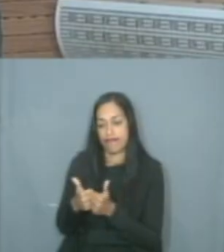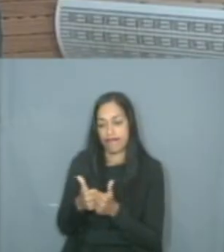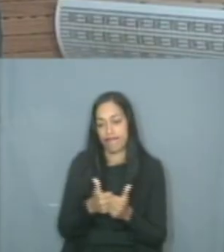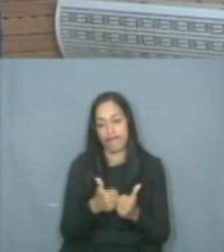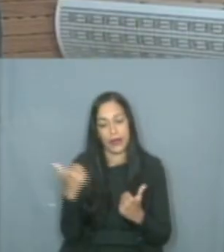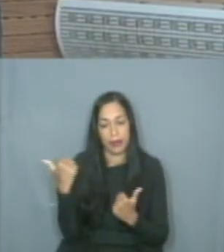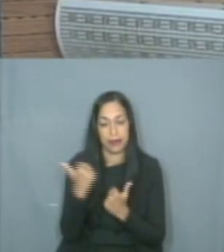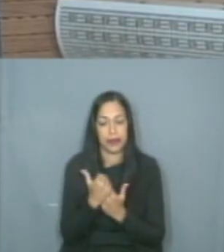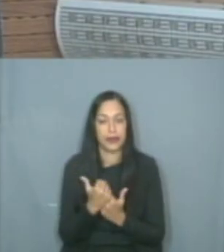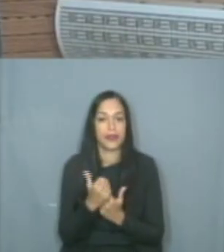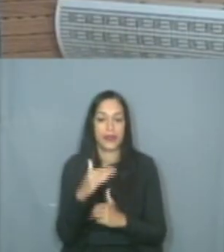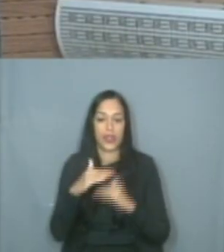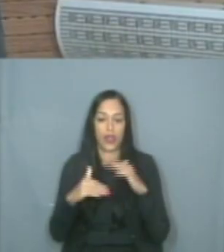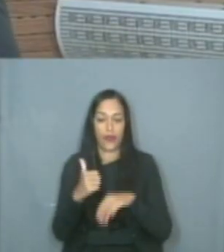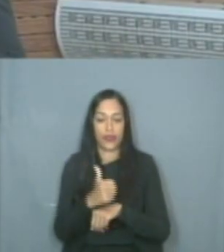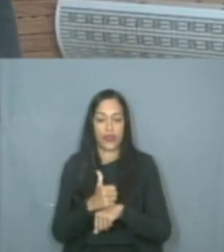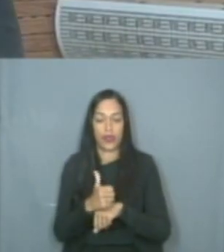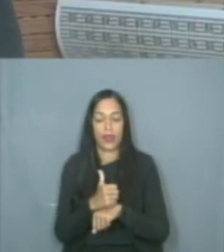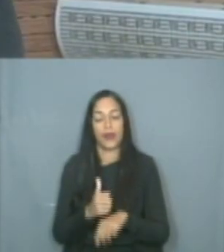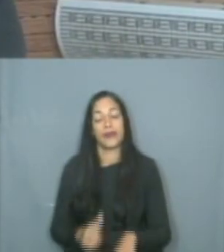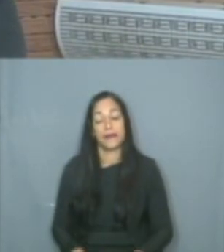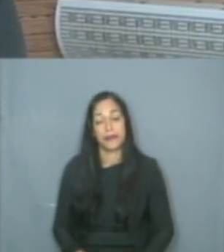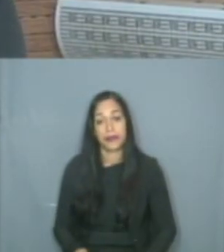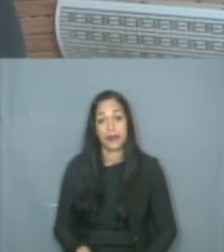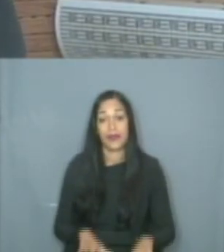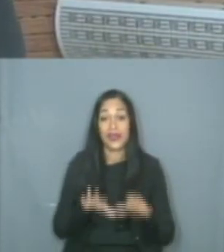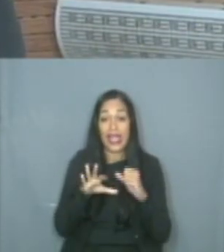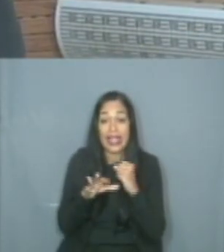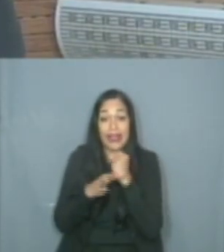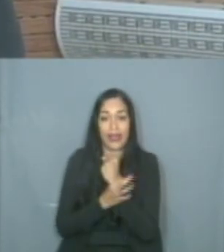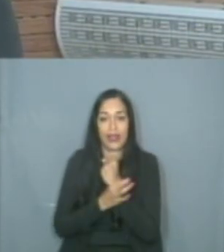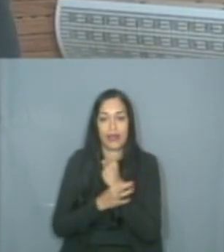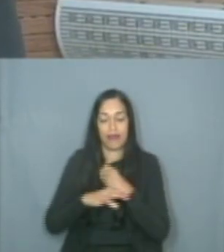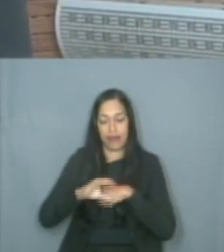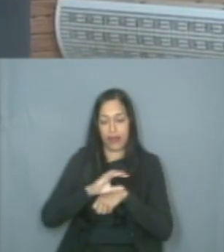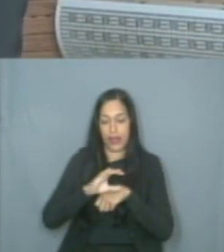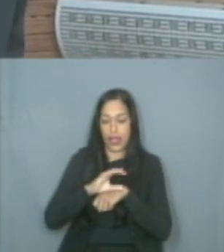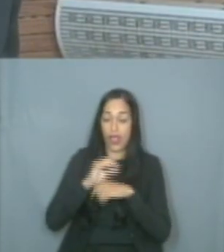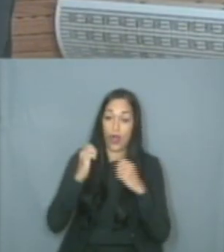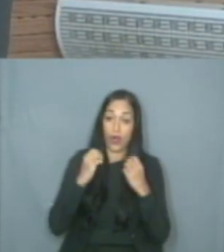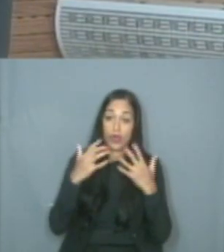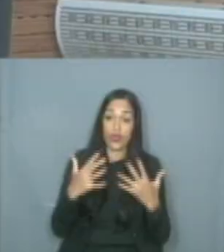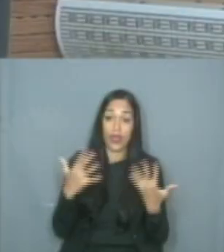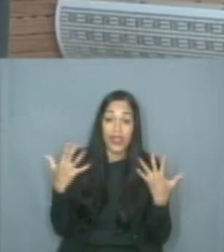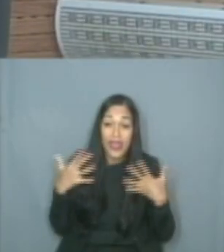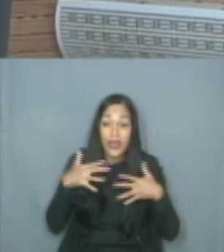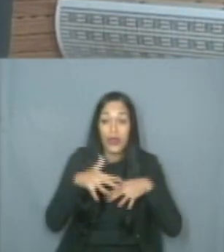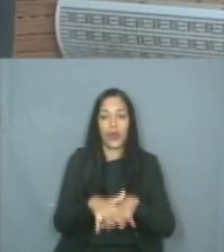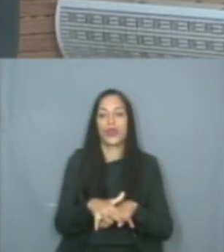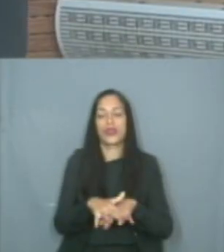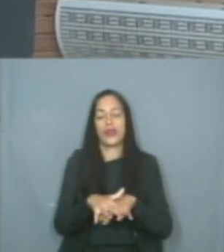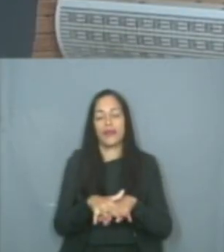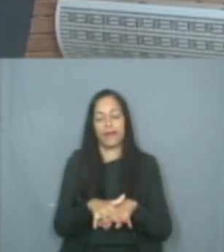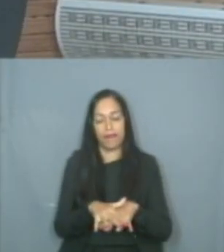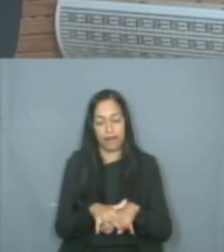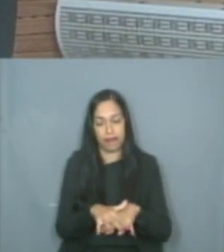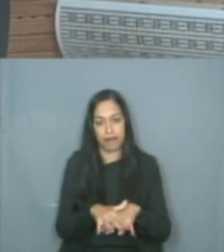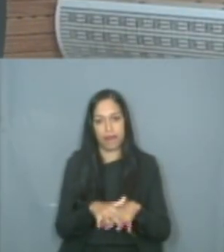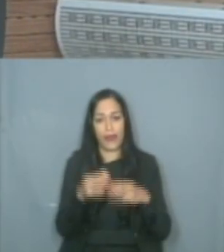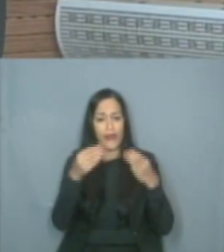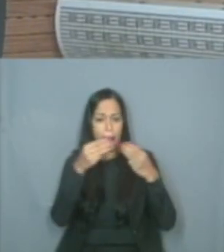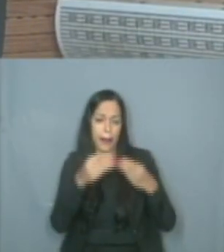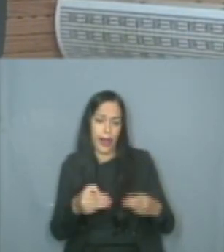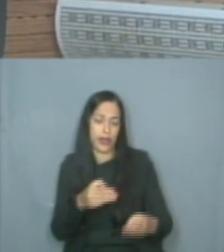muito grave, porque isso é garantia constitucional e é inclusão de verdade. Não adianta a gente matricular